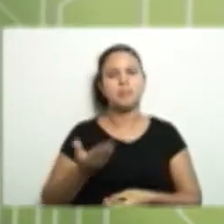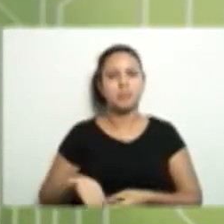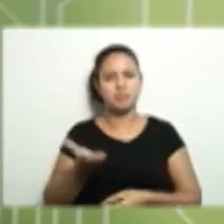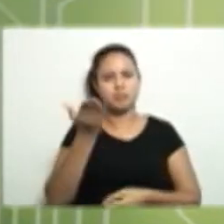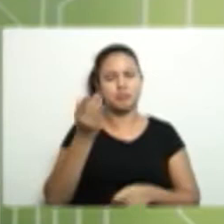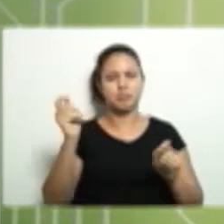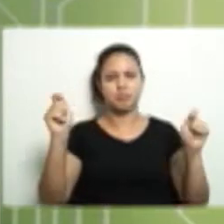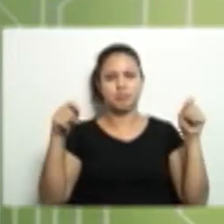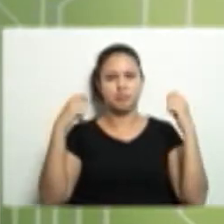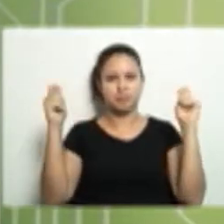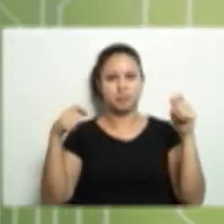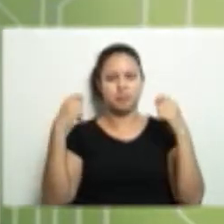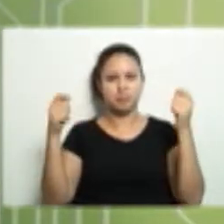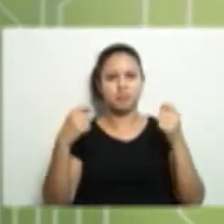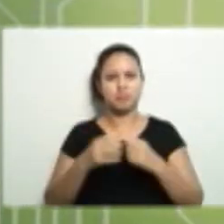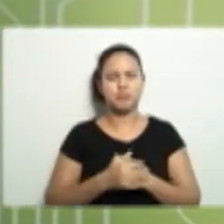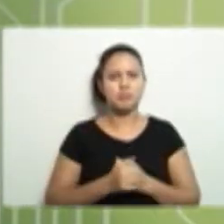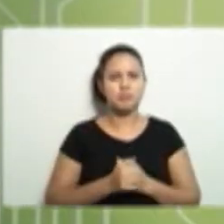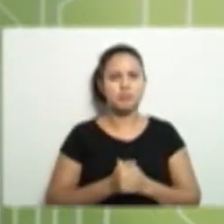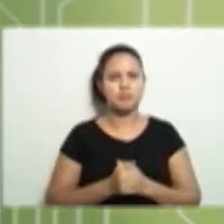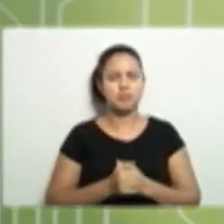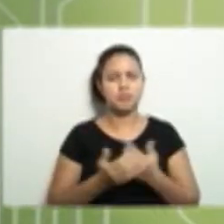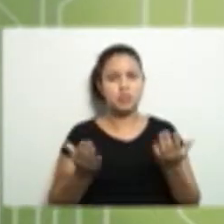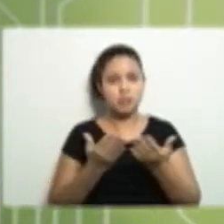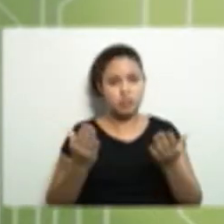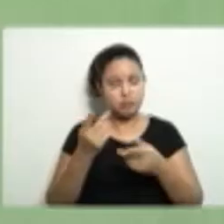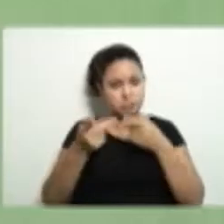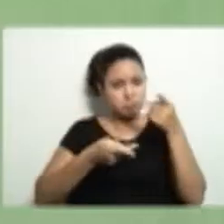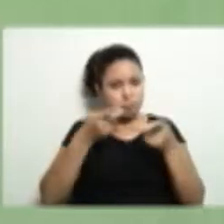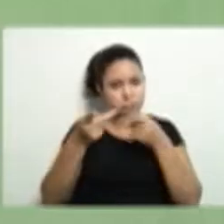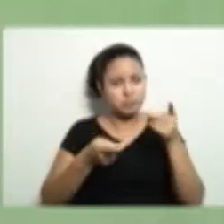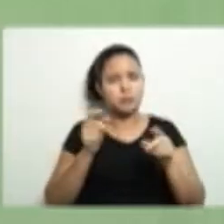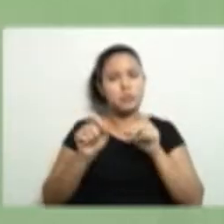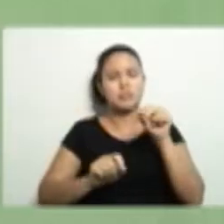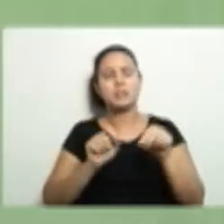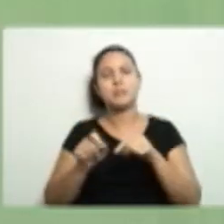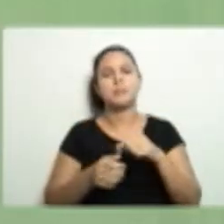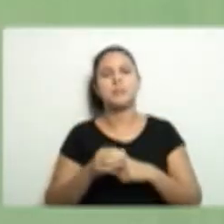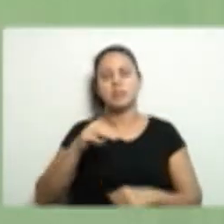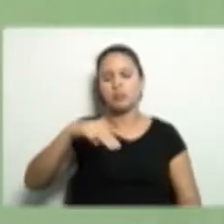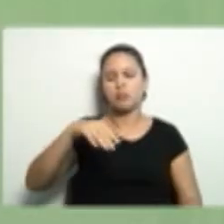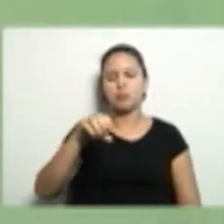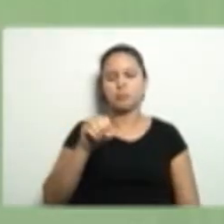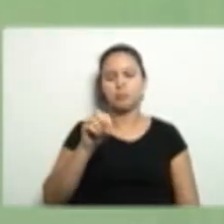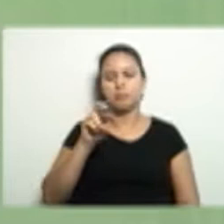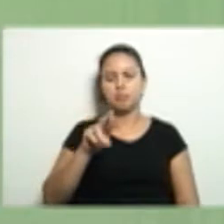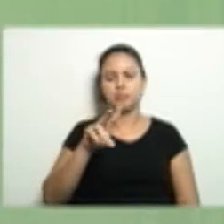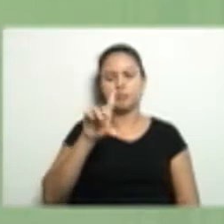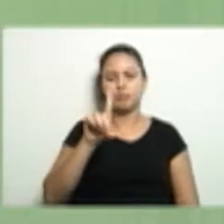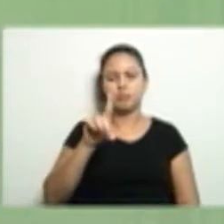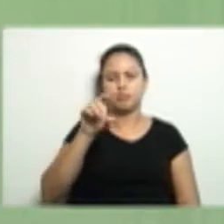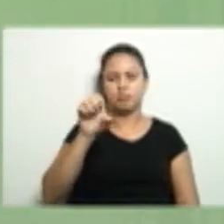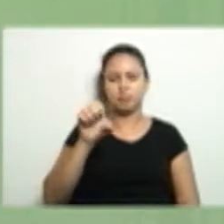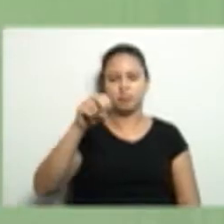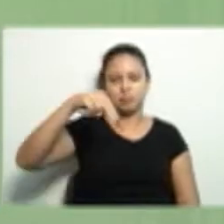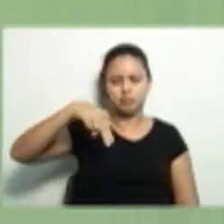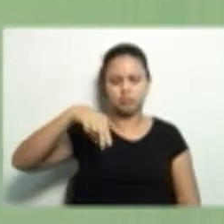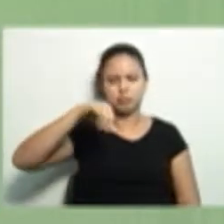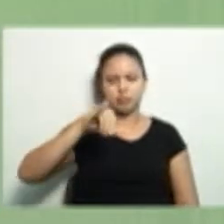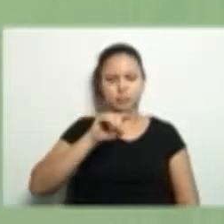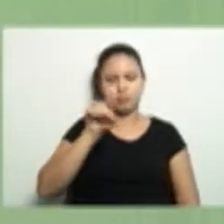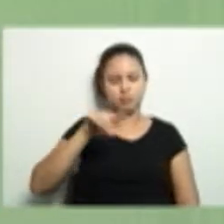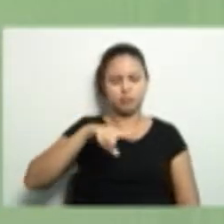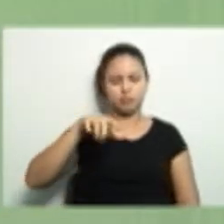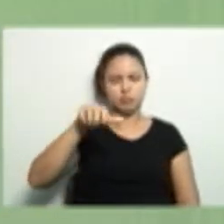de Ariquemes. Então tá. Vamos falar um pouquinho sobre modernização? A gente vê aqui que modernizar é